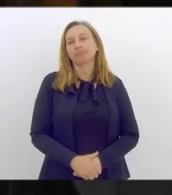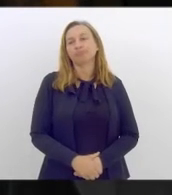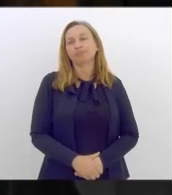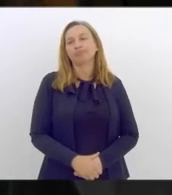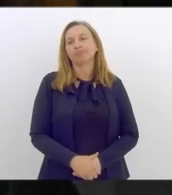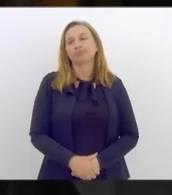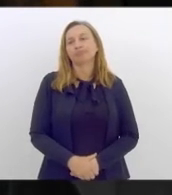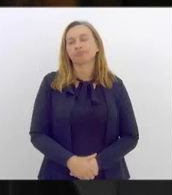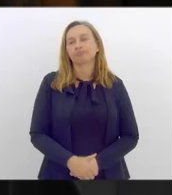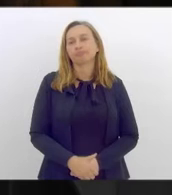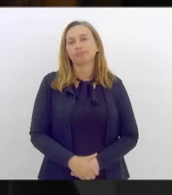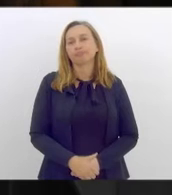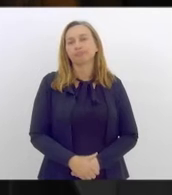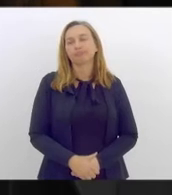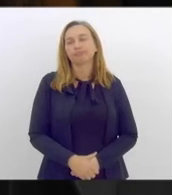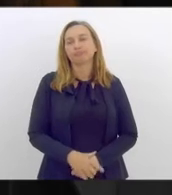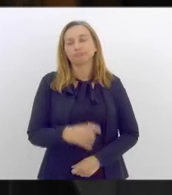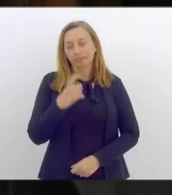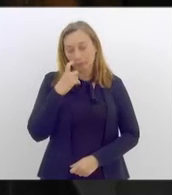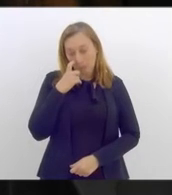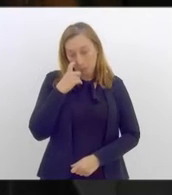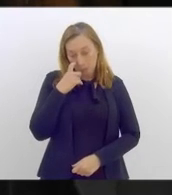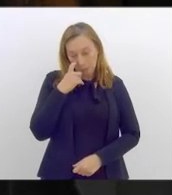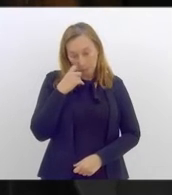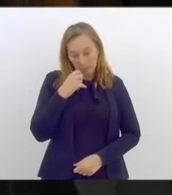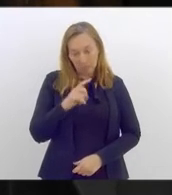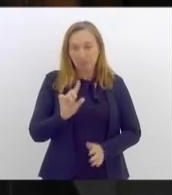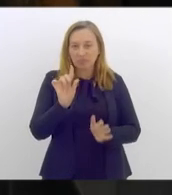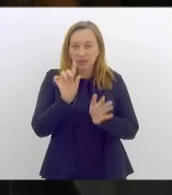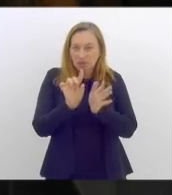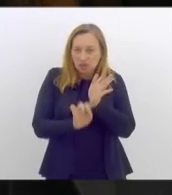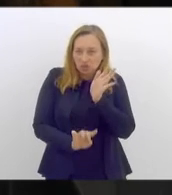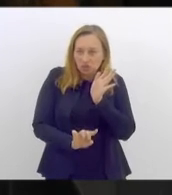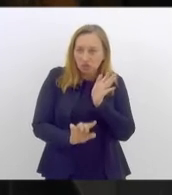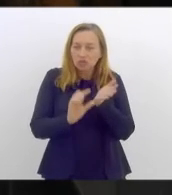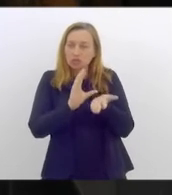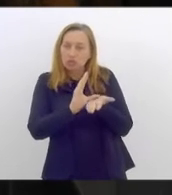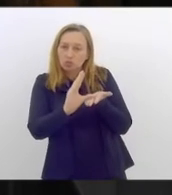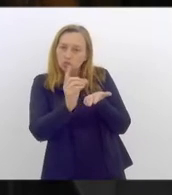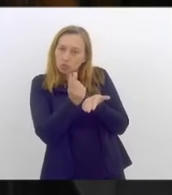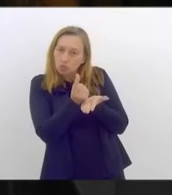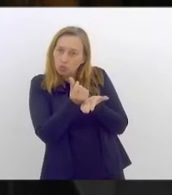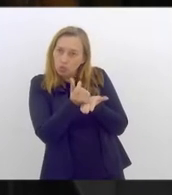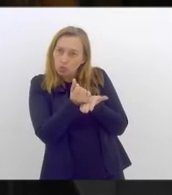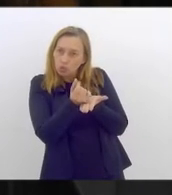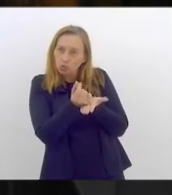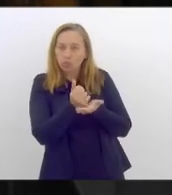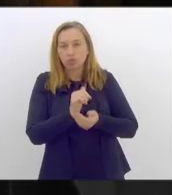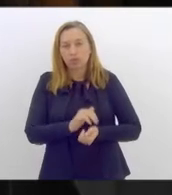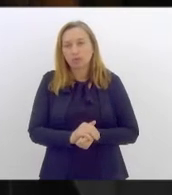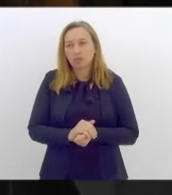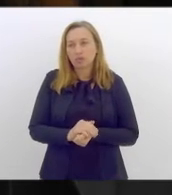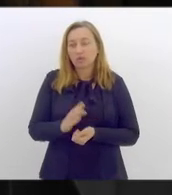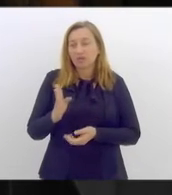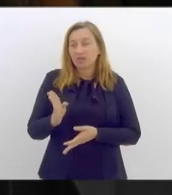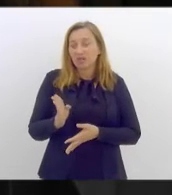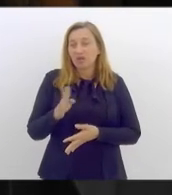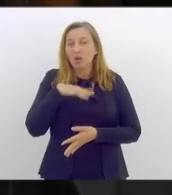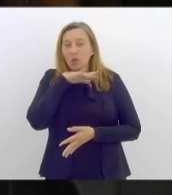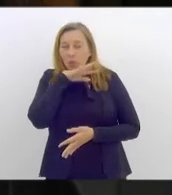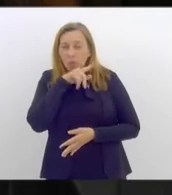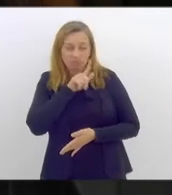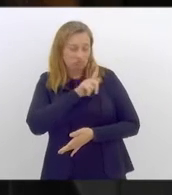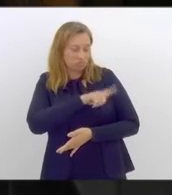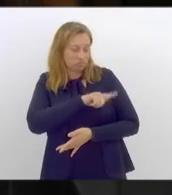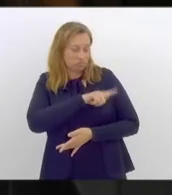com diminuição dos recursos aplicados com a má gestão são